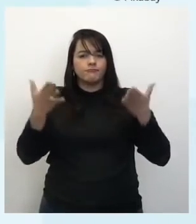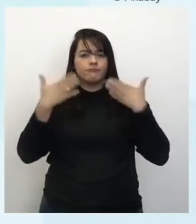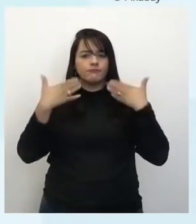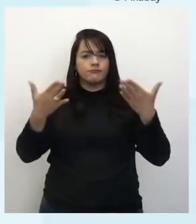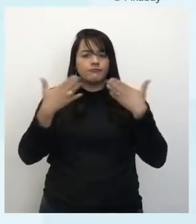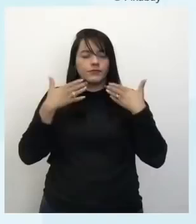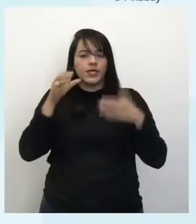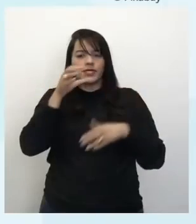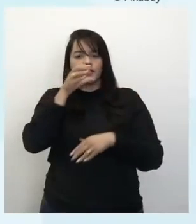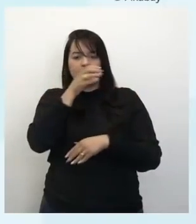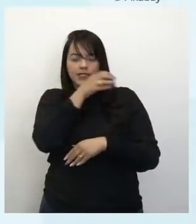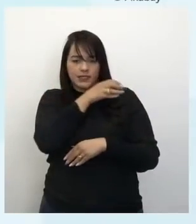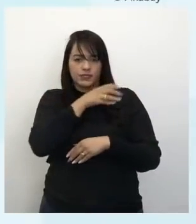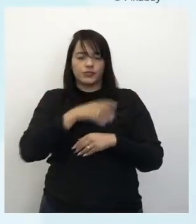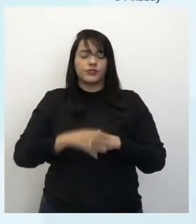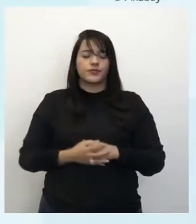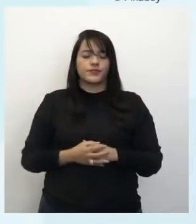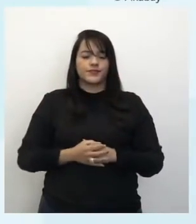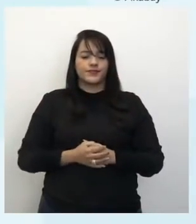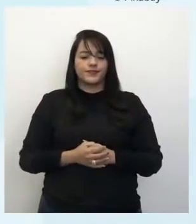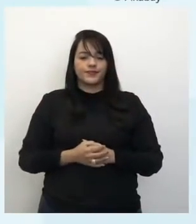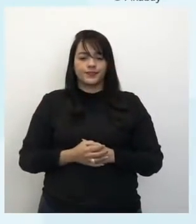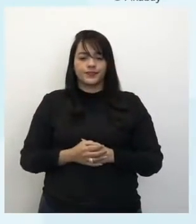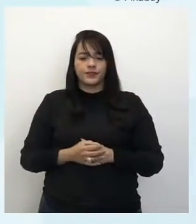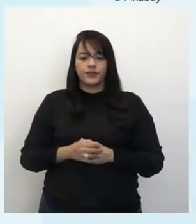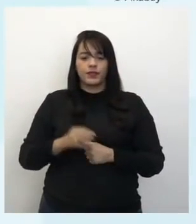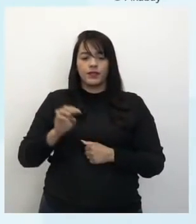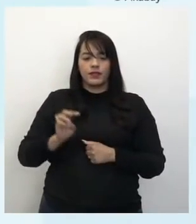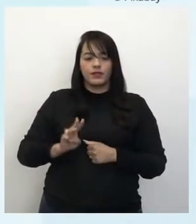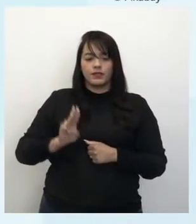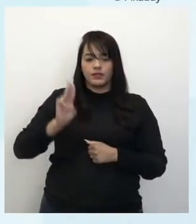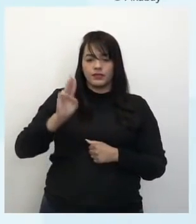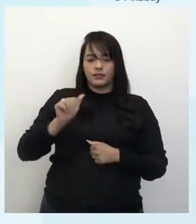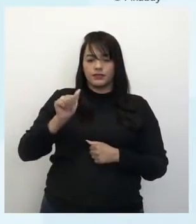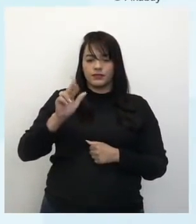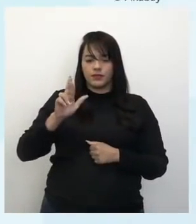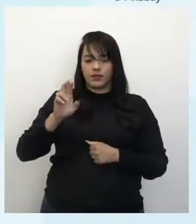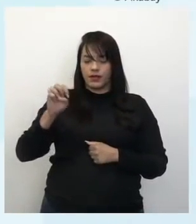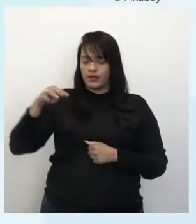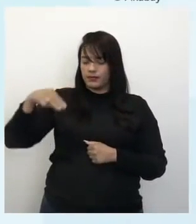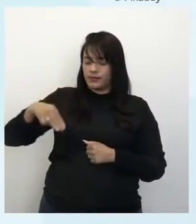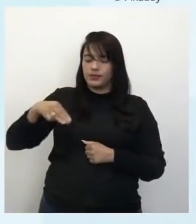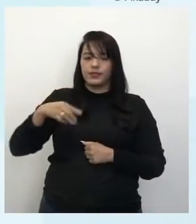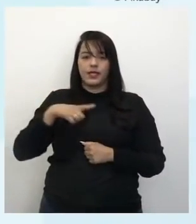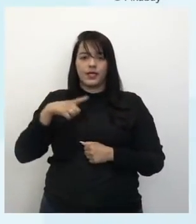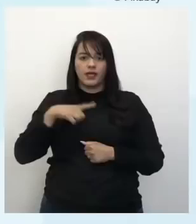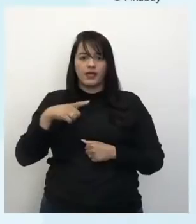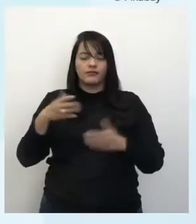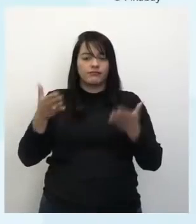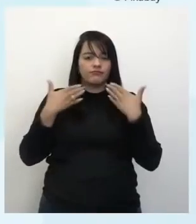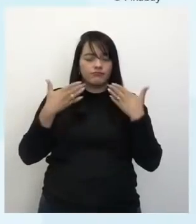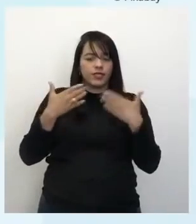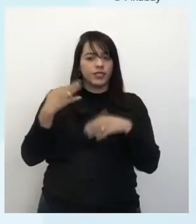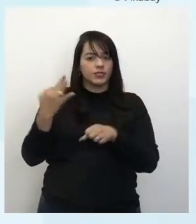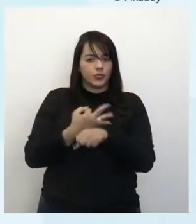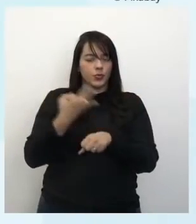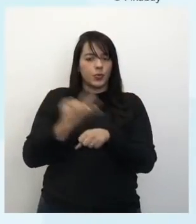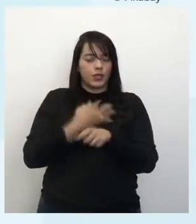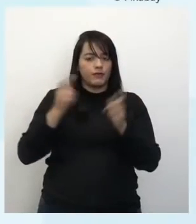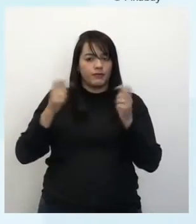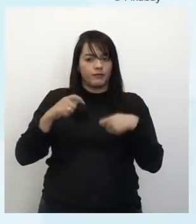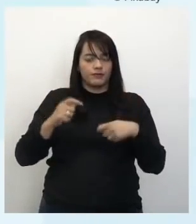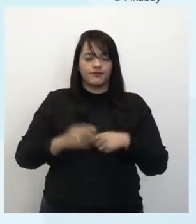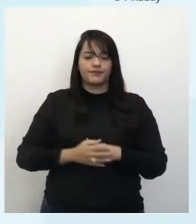o quentinho gostoso, né? Yep. Hot é aquele quente suportável que daqui a uns 4 meses vai estar, né? Rain é